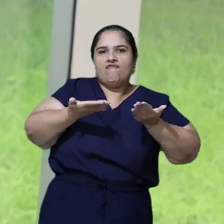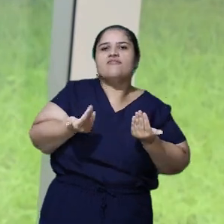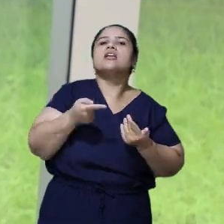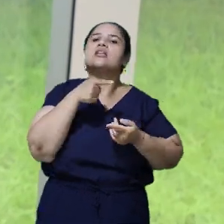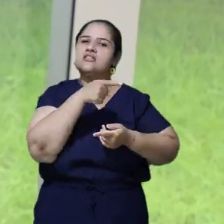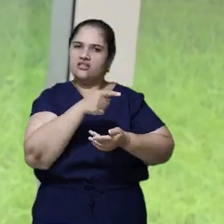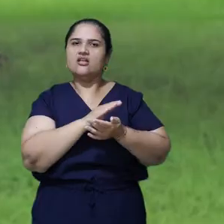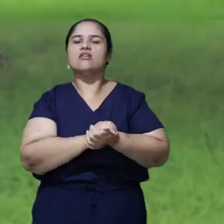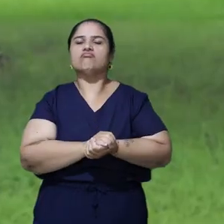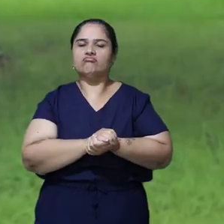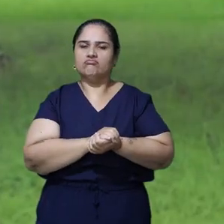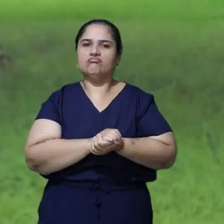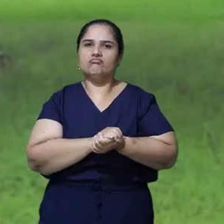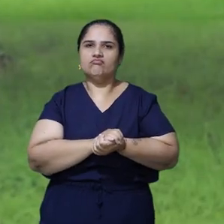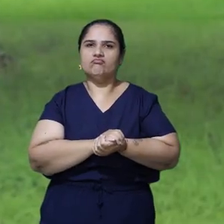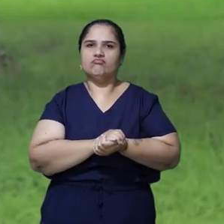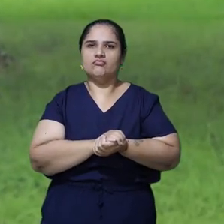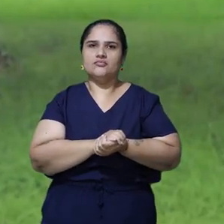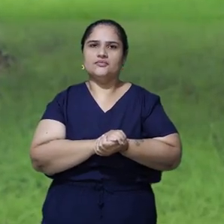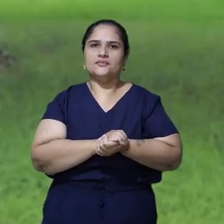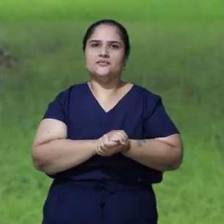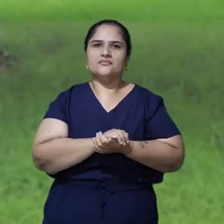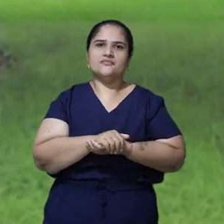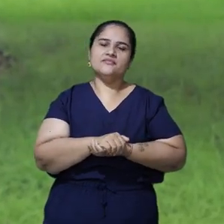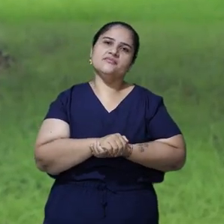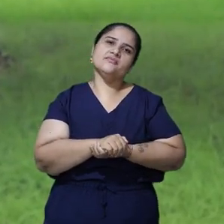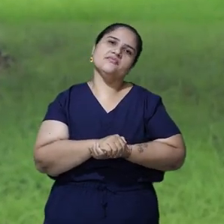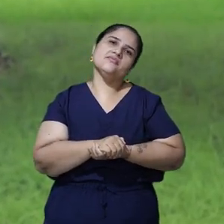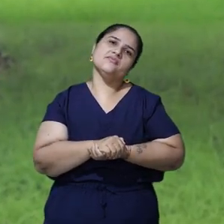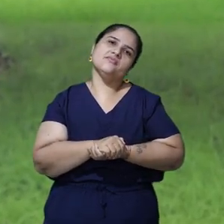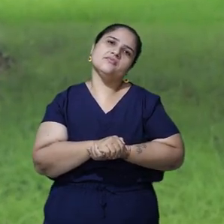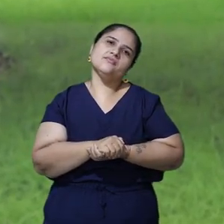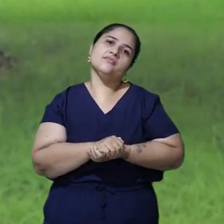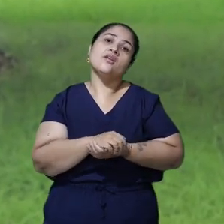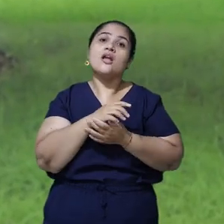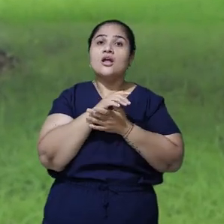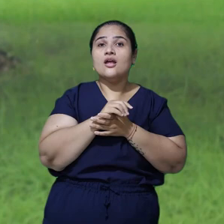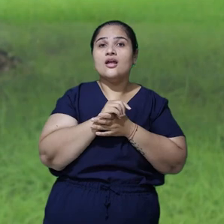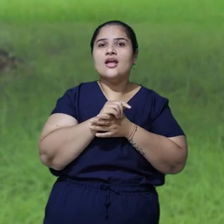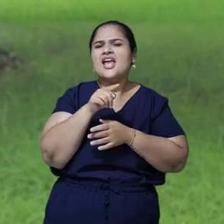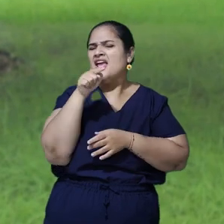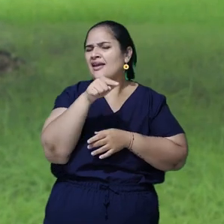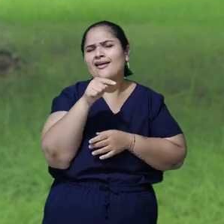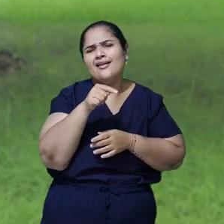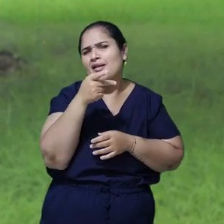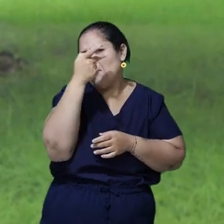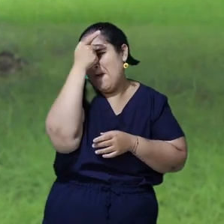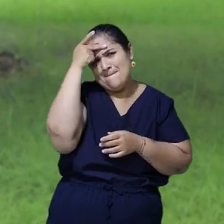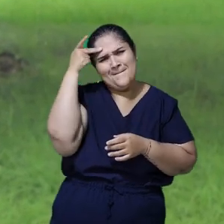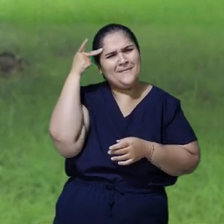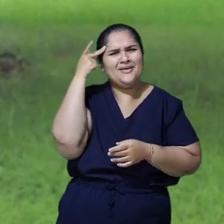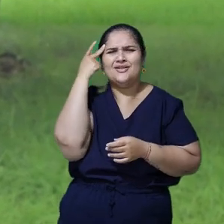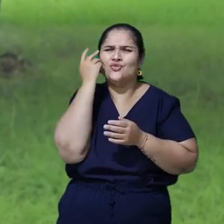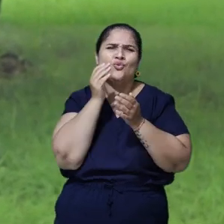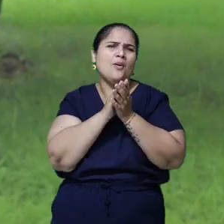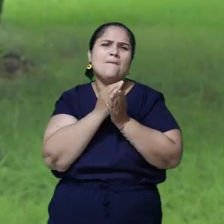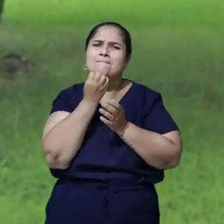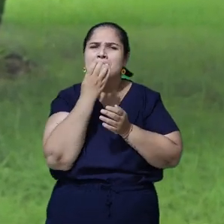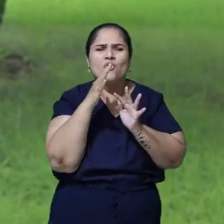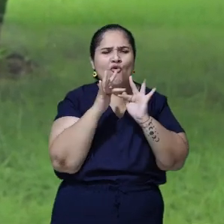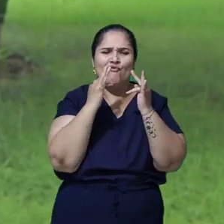é fácil. Não é difícil de fazer não, porque ela é uma pessoa muito simples, muito